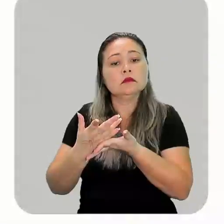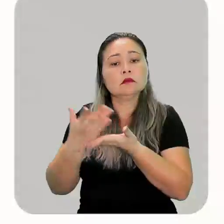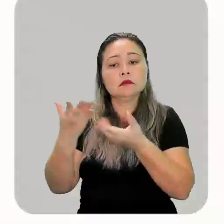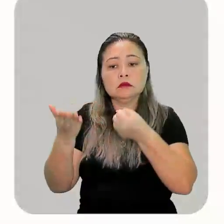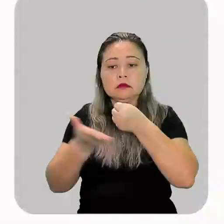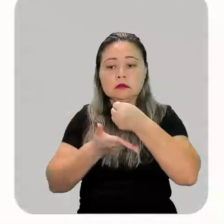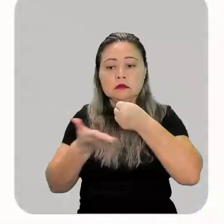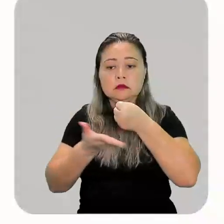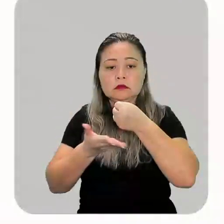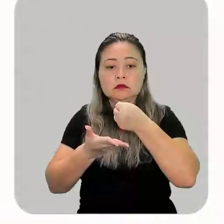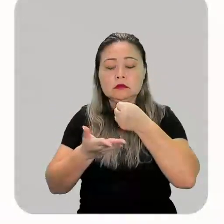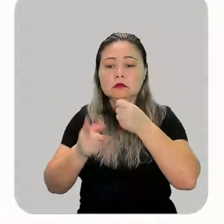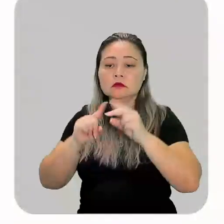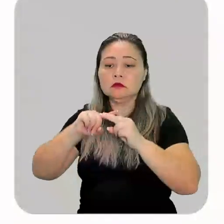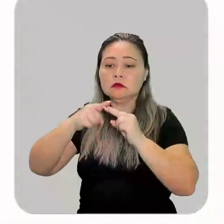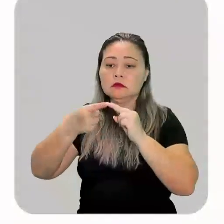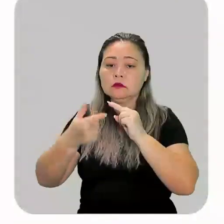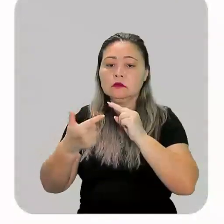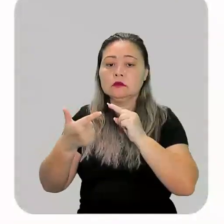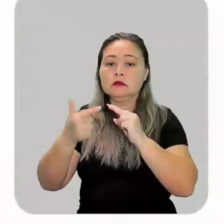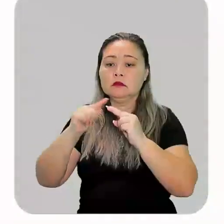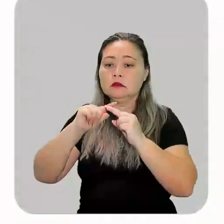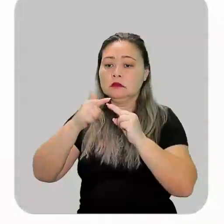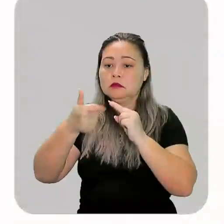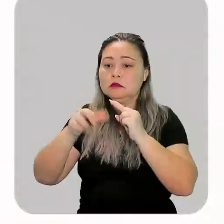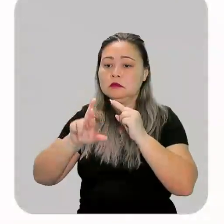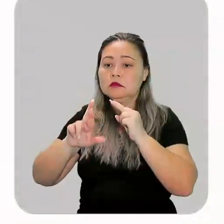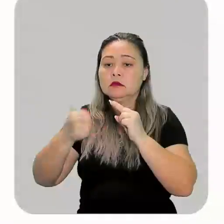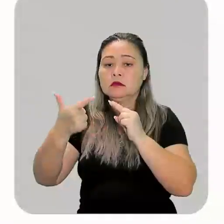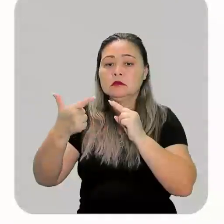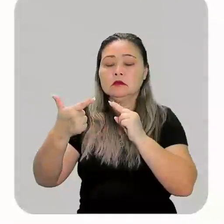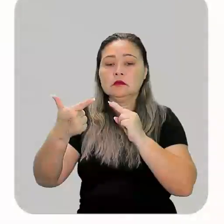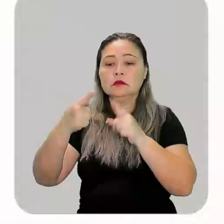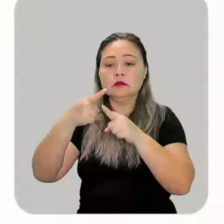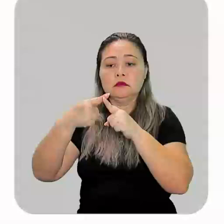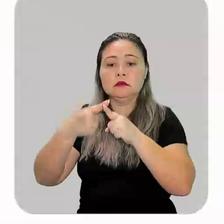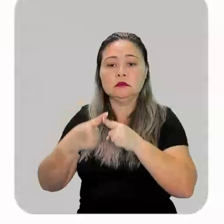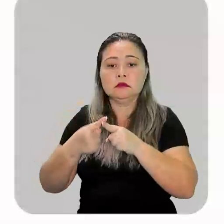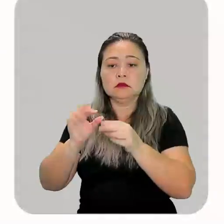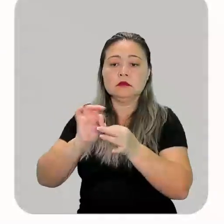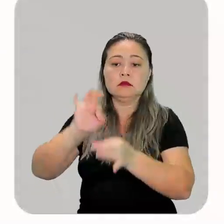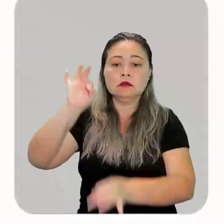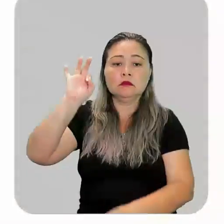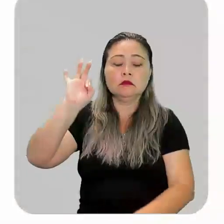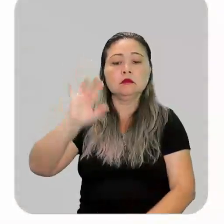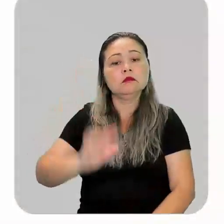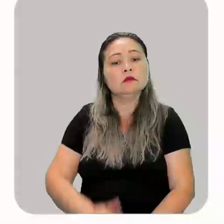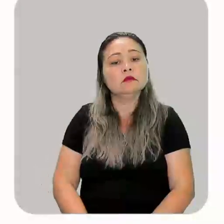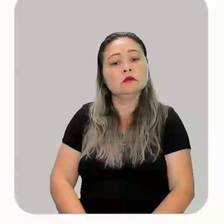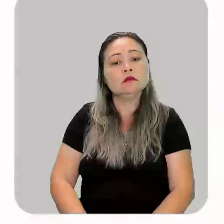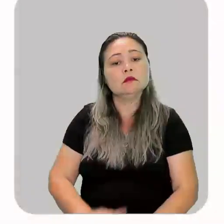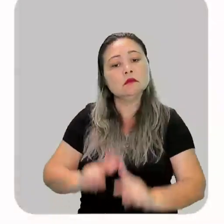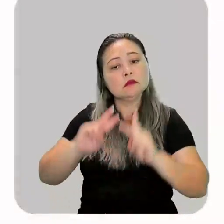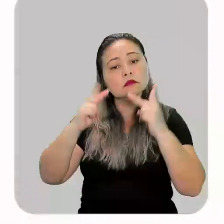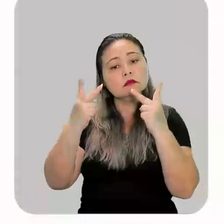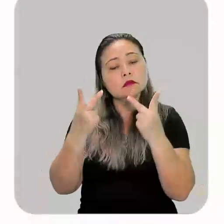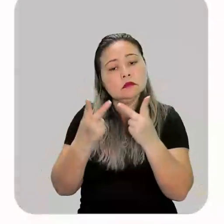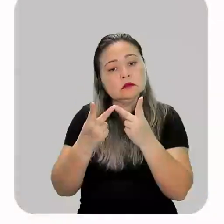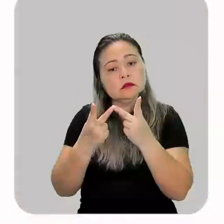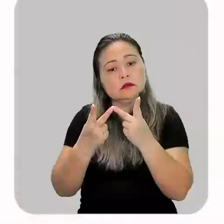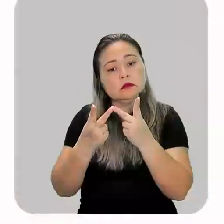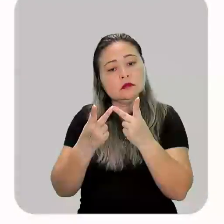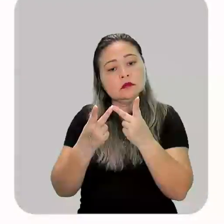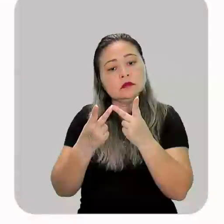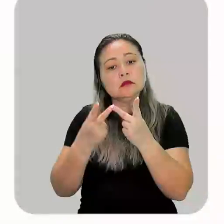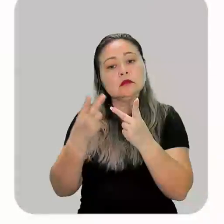do cilindro. πr ao quadrado. πr ao quadrado vezes quem? Altura. Altura, né? Volume total vai ser o